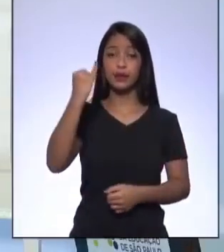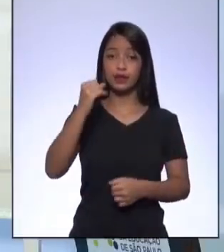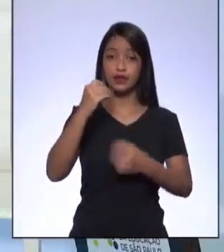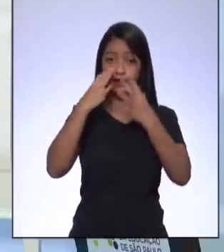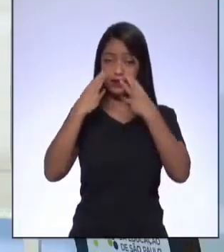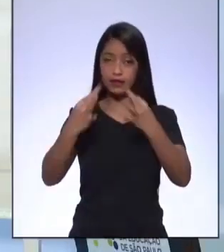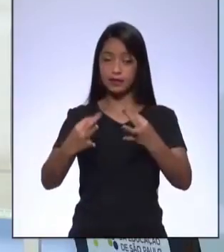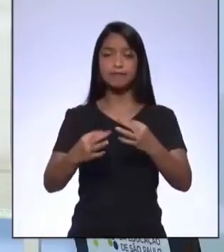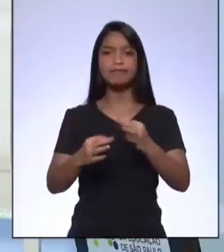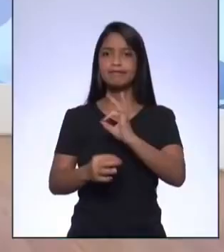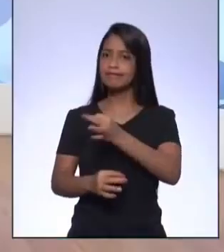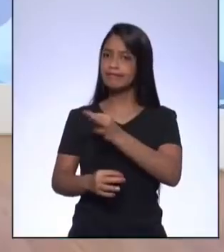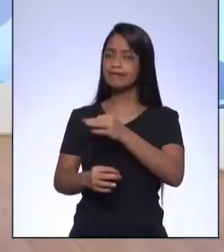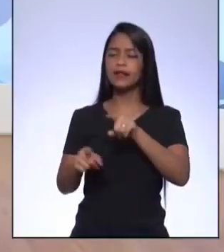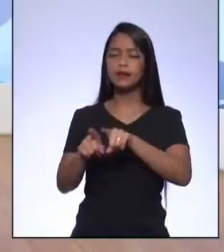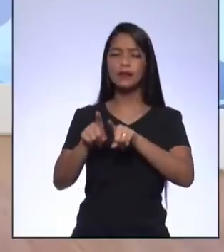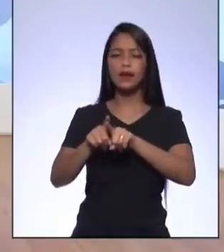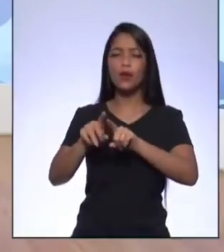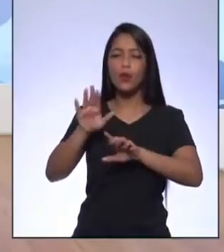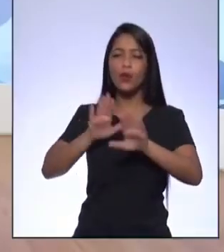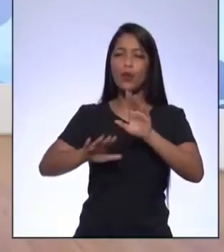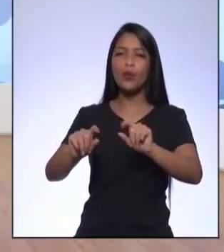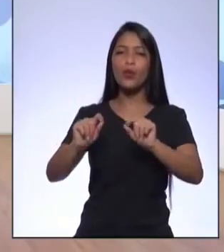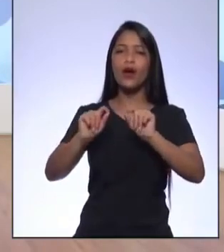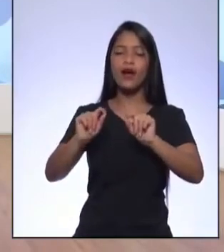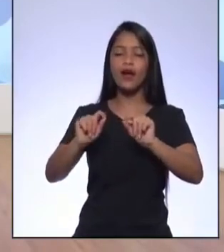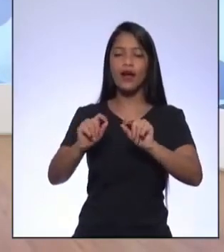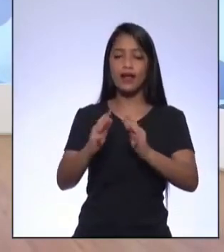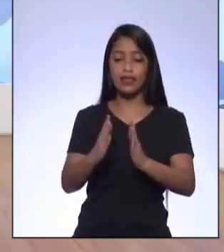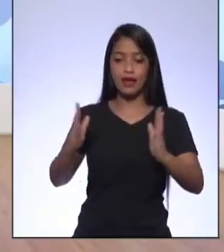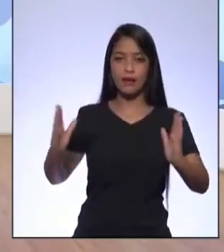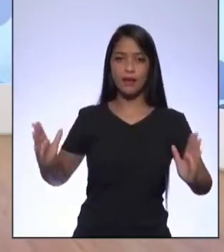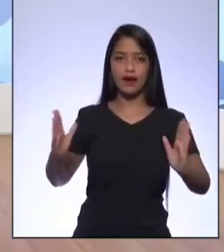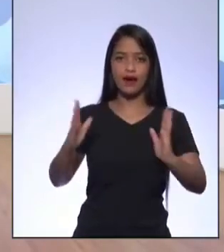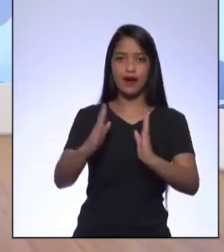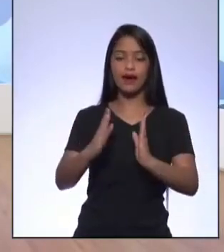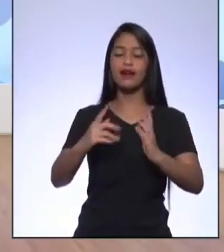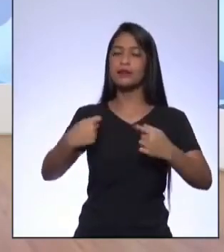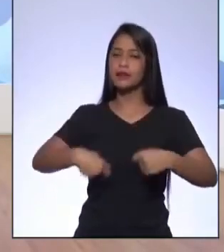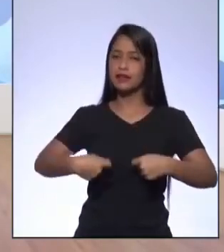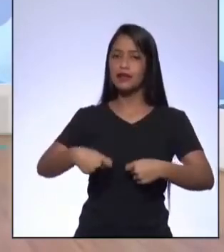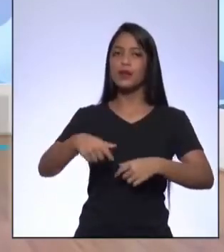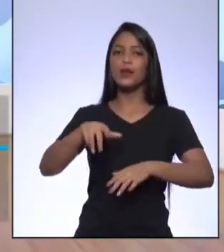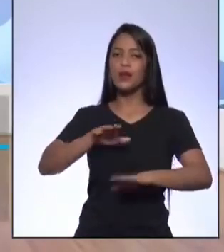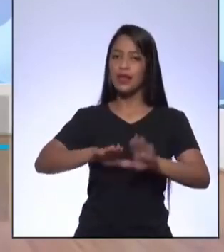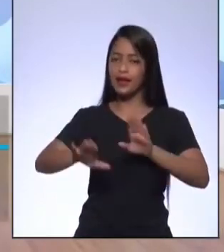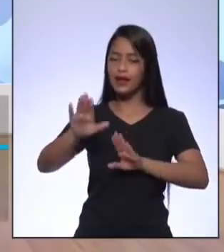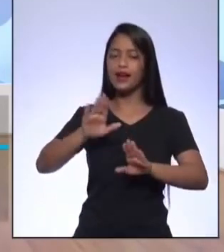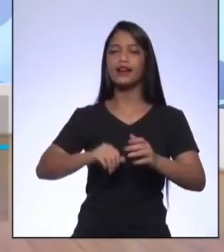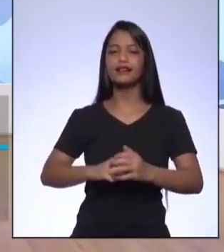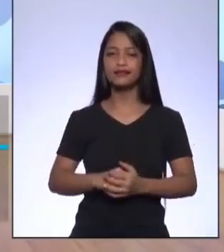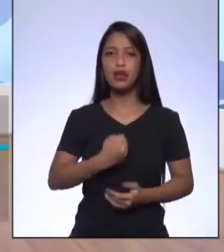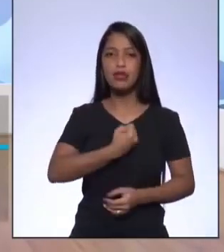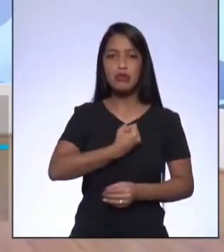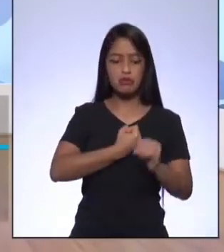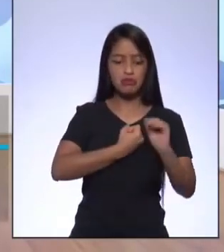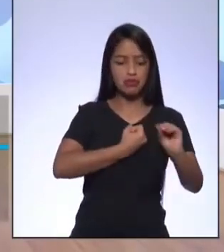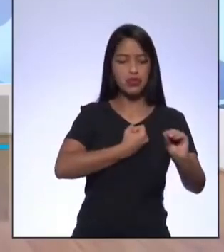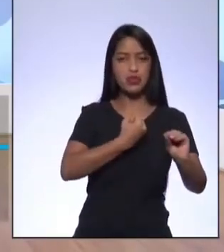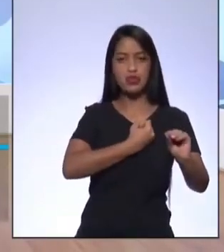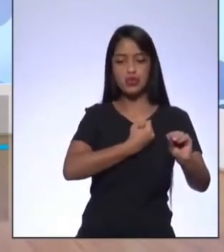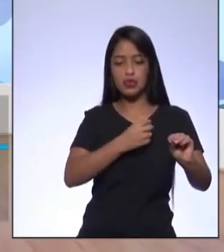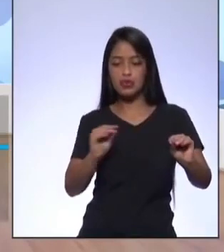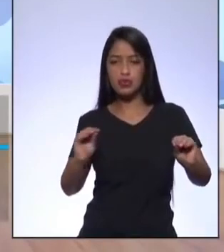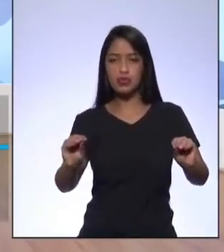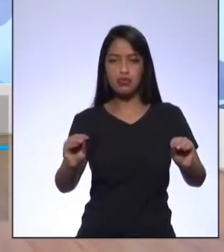aí. E também tem que tomar cuidado, né, Osmar, com o tamanho, né? O Perfe- tamanho entre os números, né? É